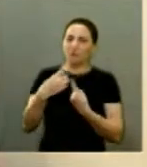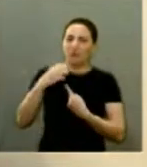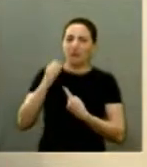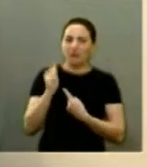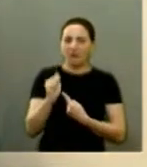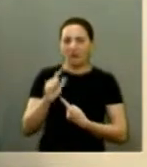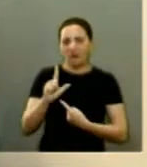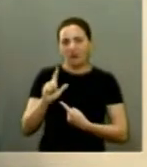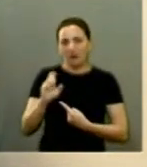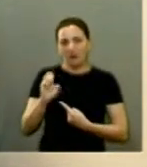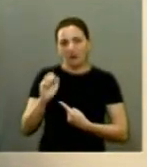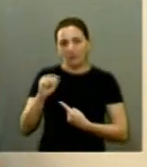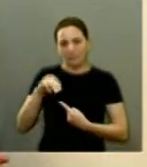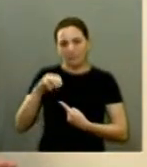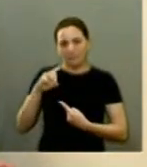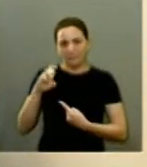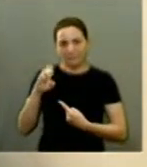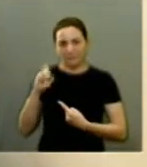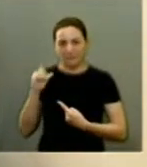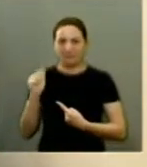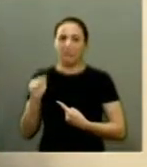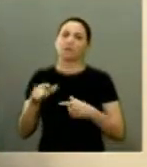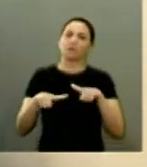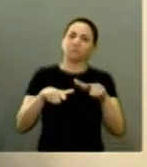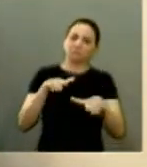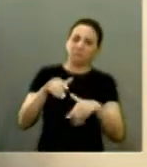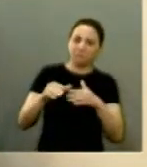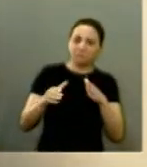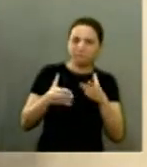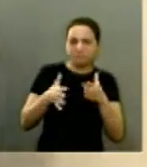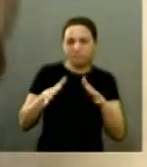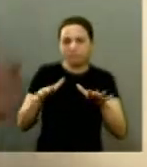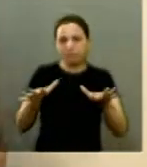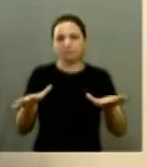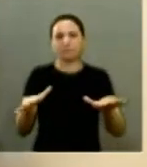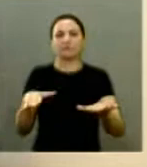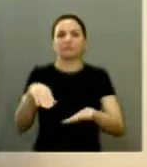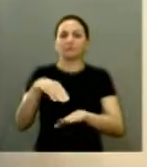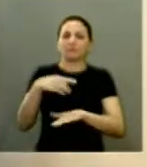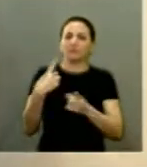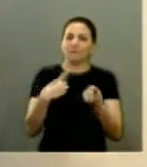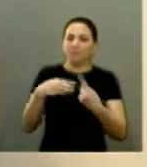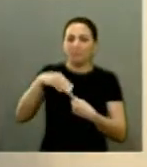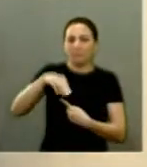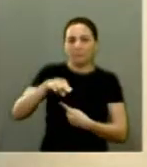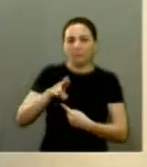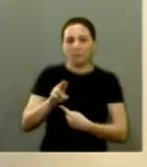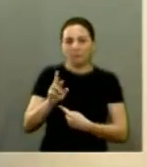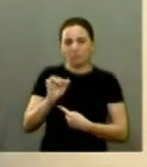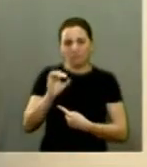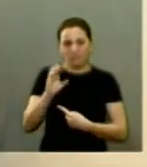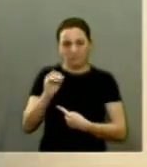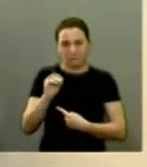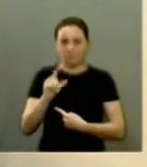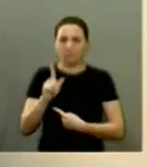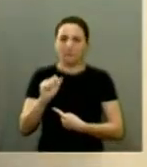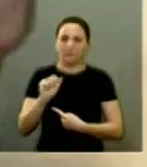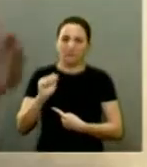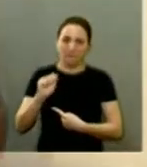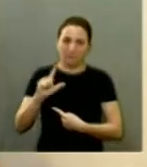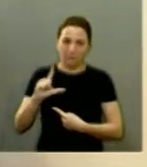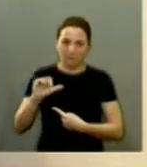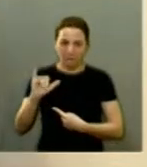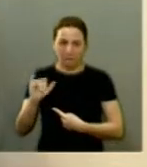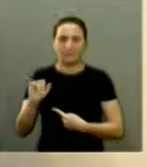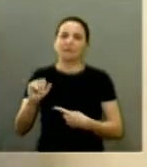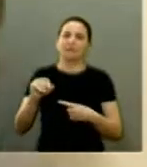Estrada de Ferro com Alameda, o trabalho que está sendo feito, na Maurício Gale, é na Vaz Filho. A gente